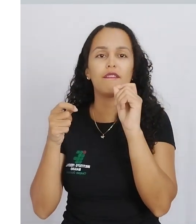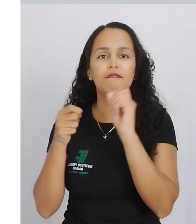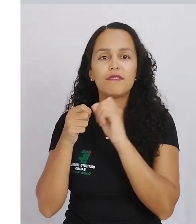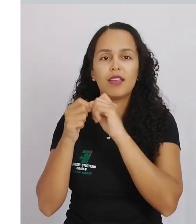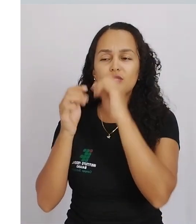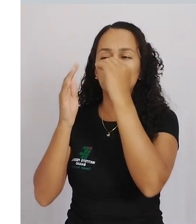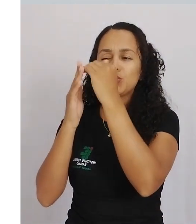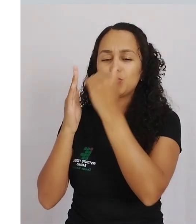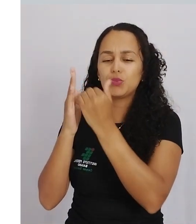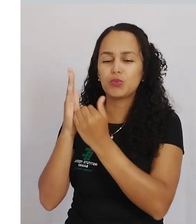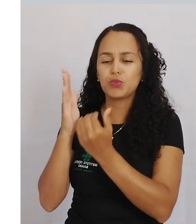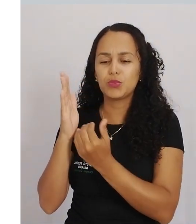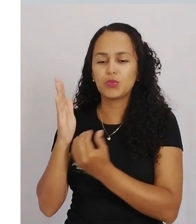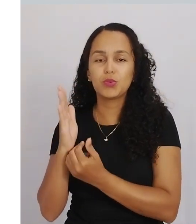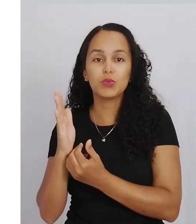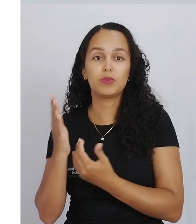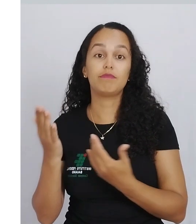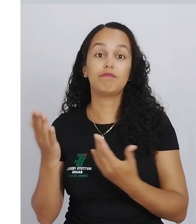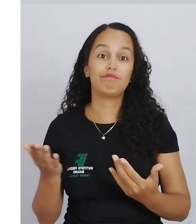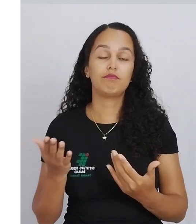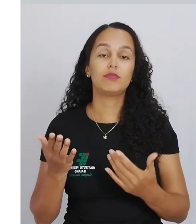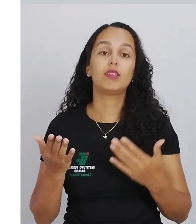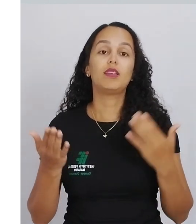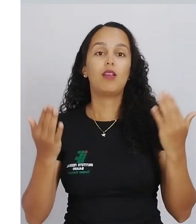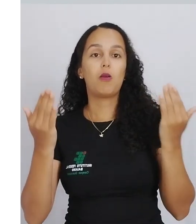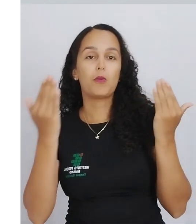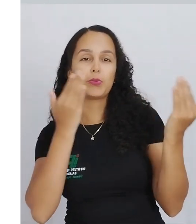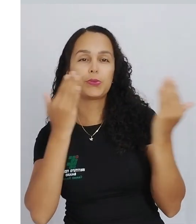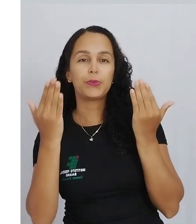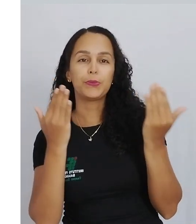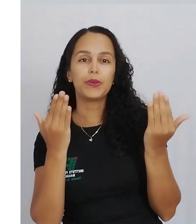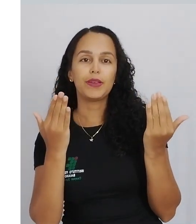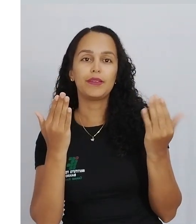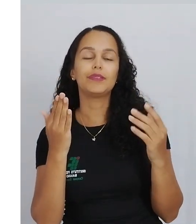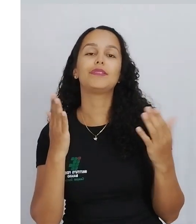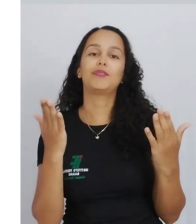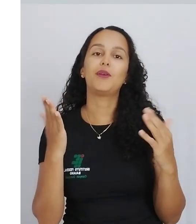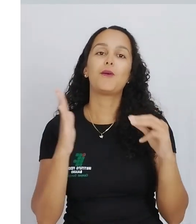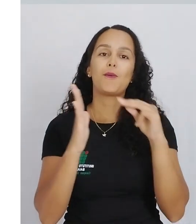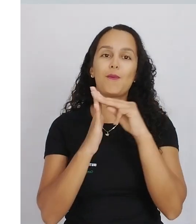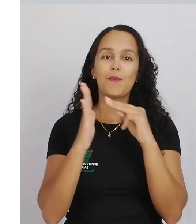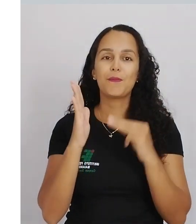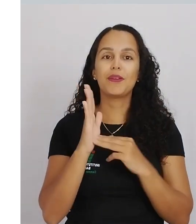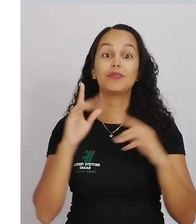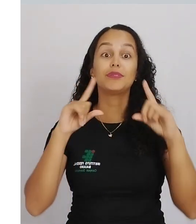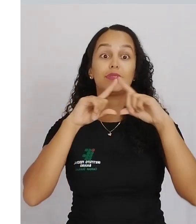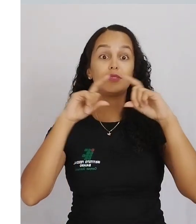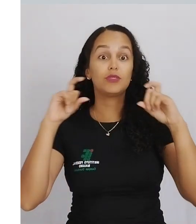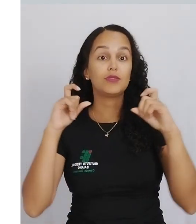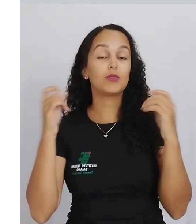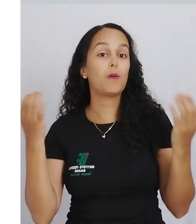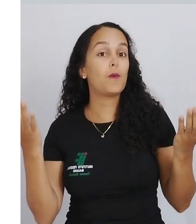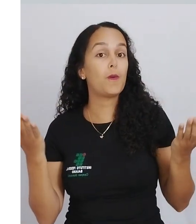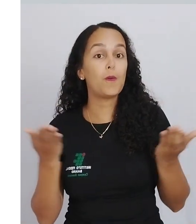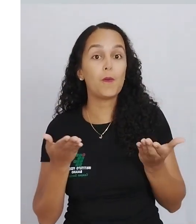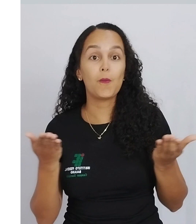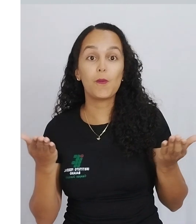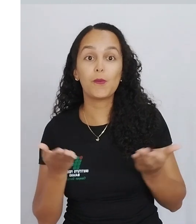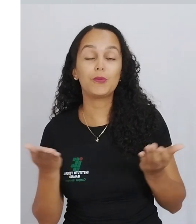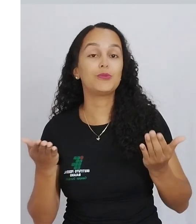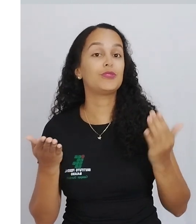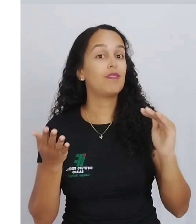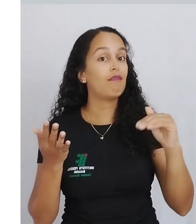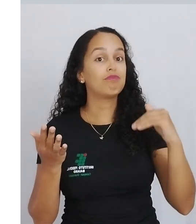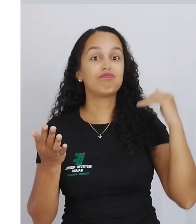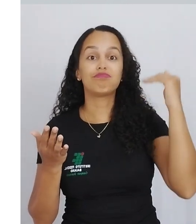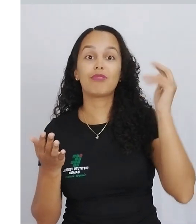aqui, quando ele sai, ele faz aquilo, tá? Então, reparem, o tanto é que o método científico está em alta hoje em